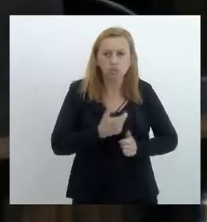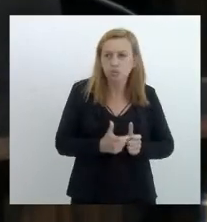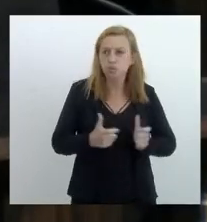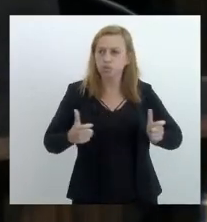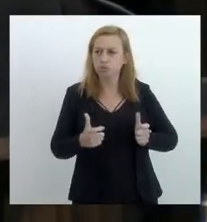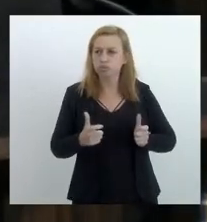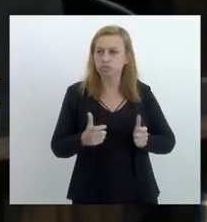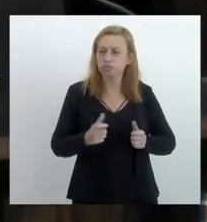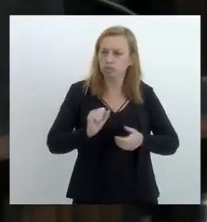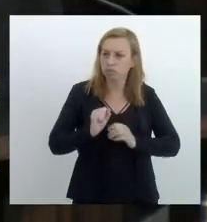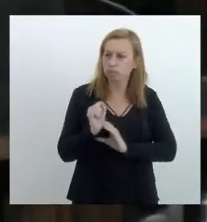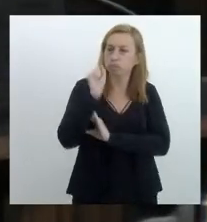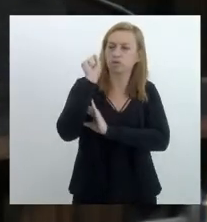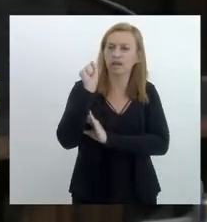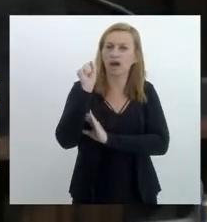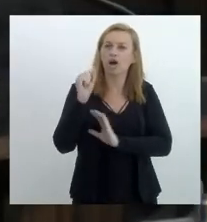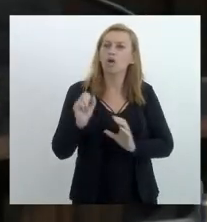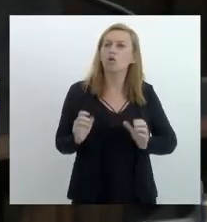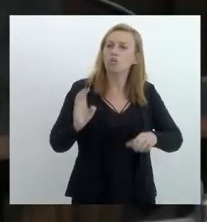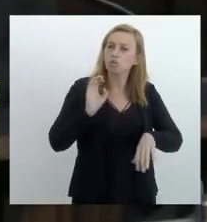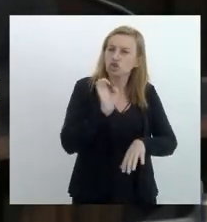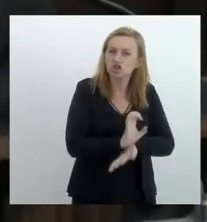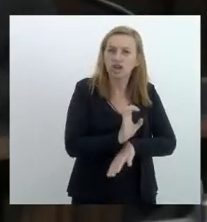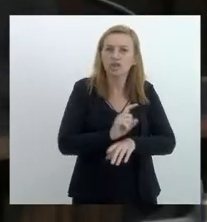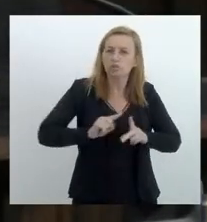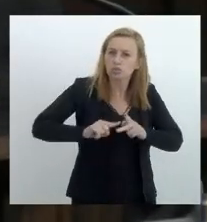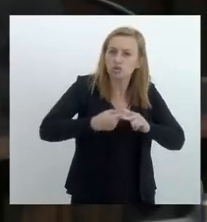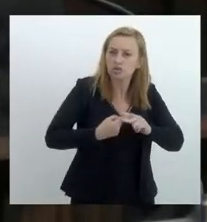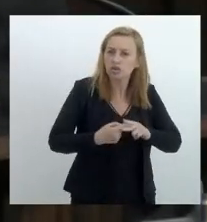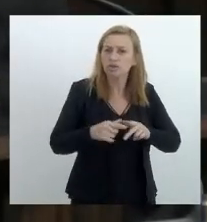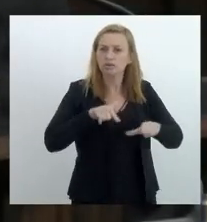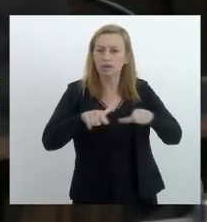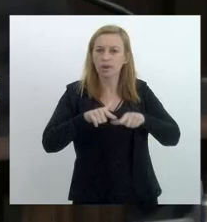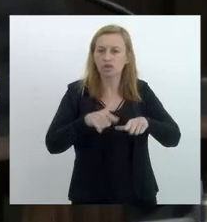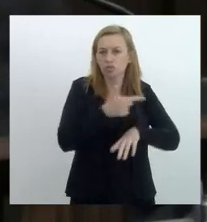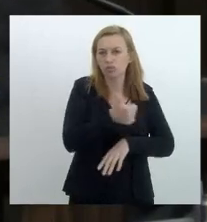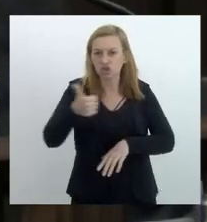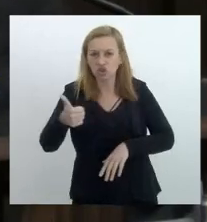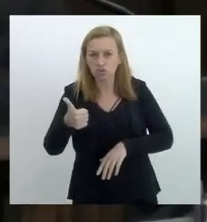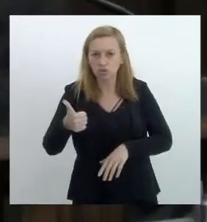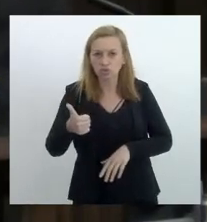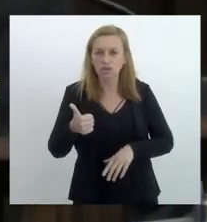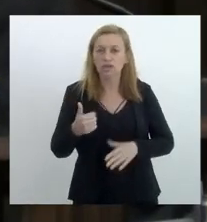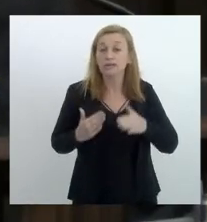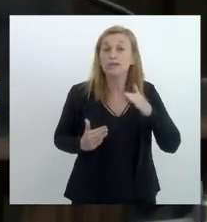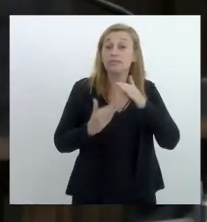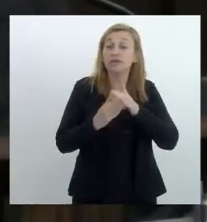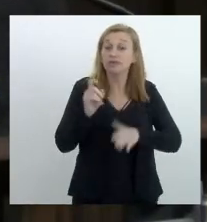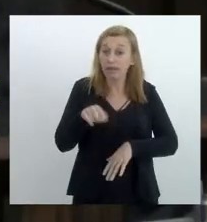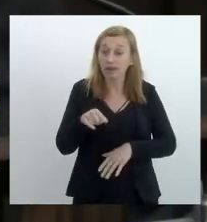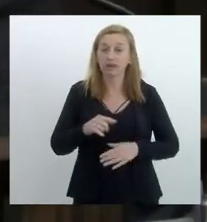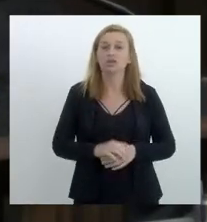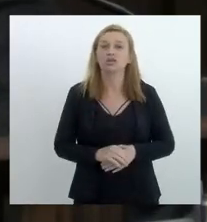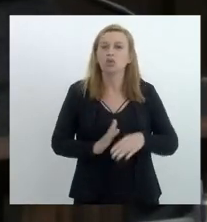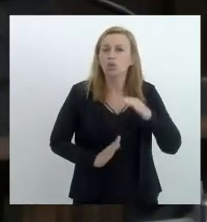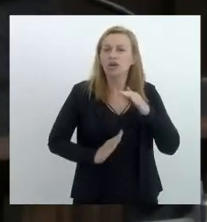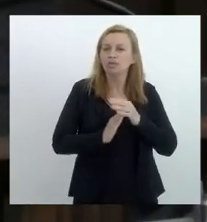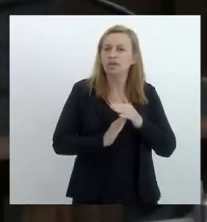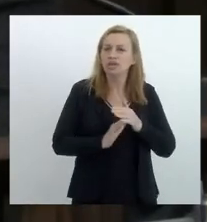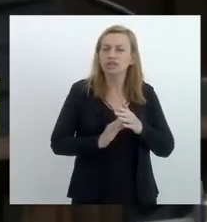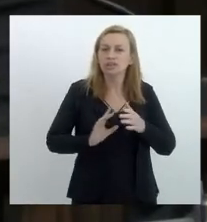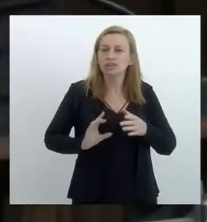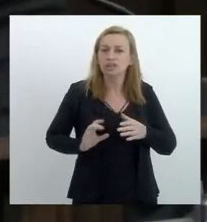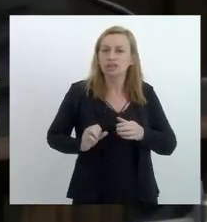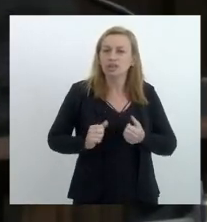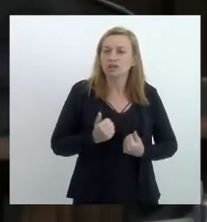Não precisa ser um poderá. O Estado modificará, depois do exercício 2021, né, este limite. O limite que está fixado